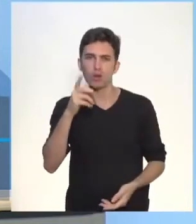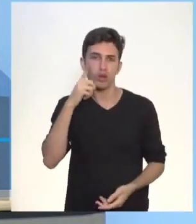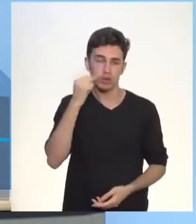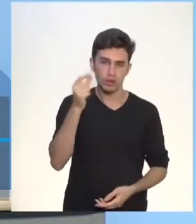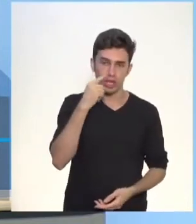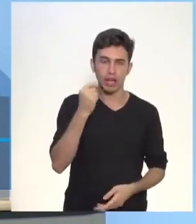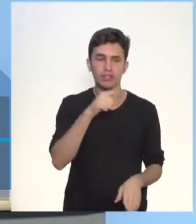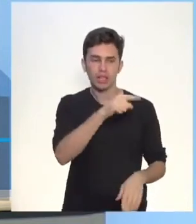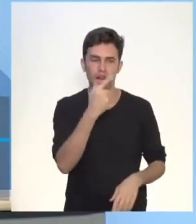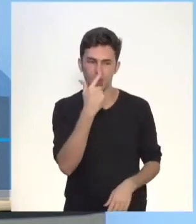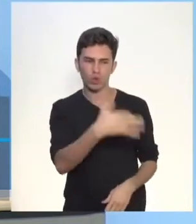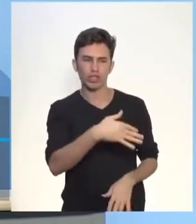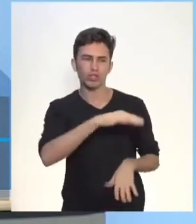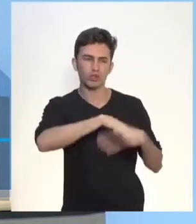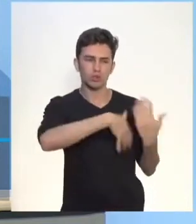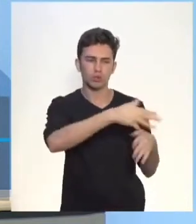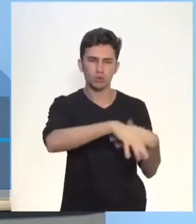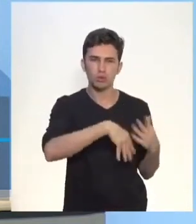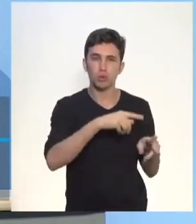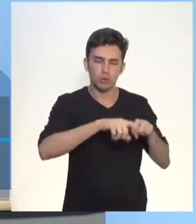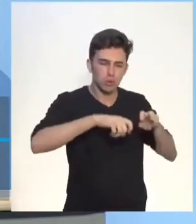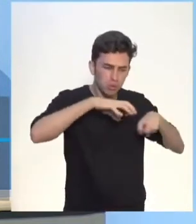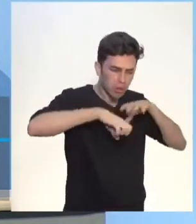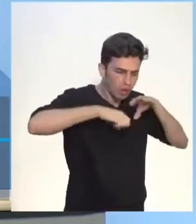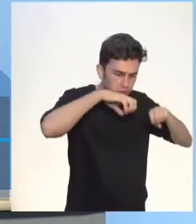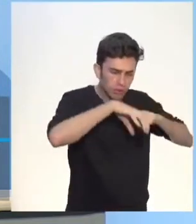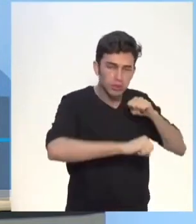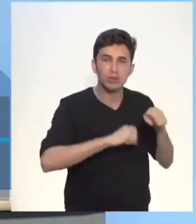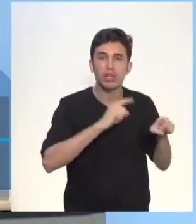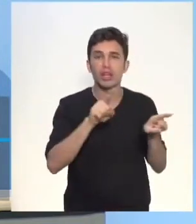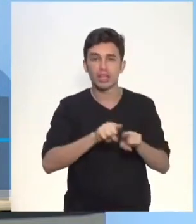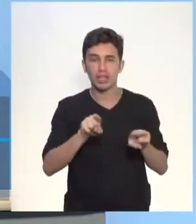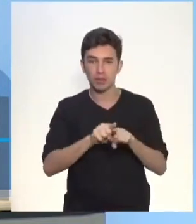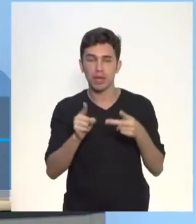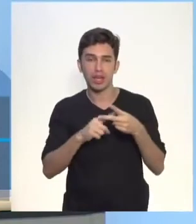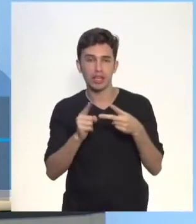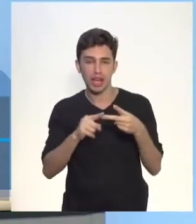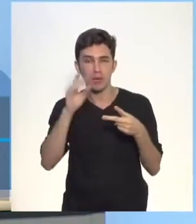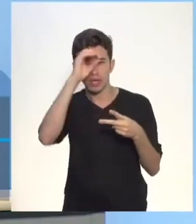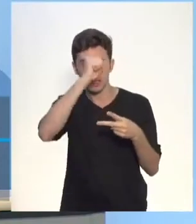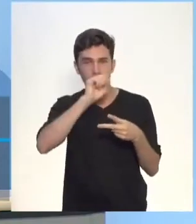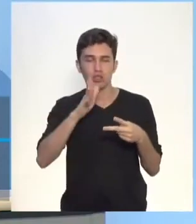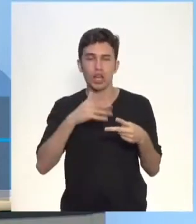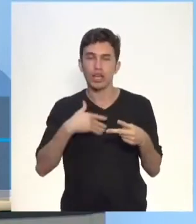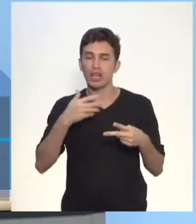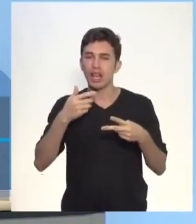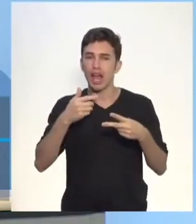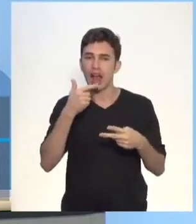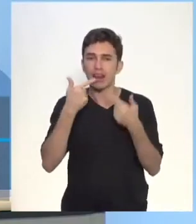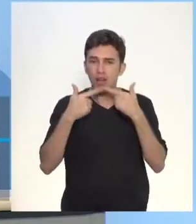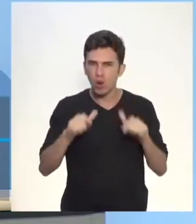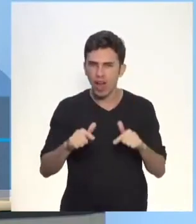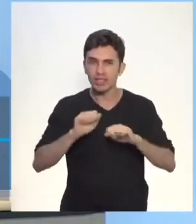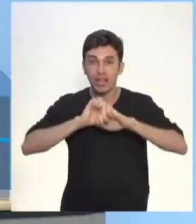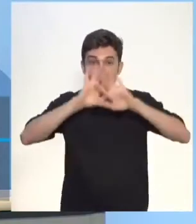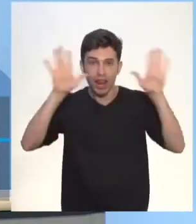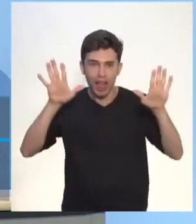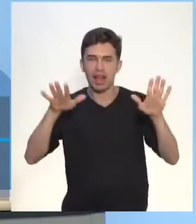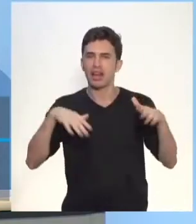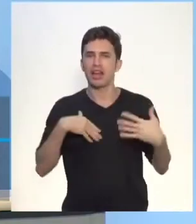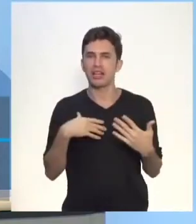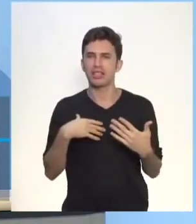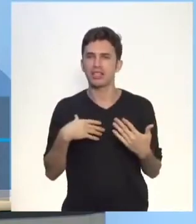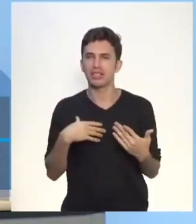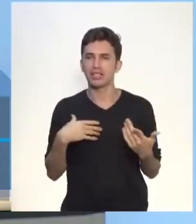lixo. Depois está desenvolvido de uma forma, uma linguagem clara, objetiva, não tem nada de recursos a mais, não